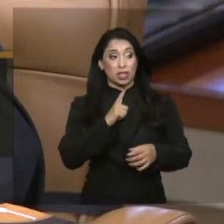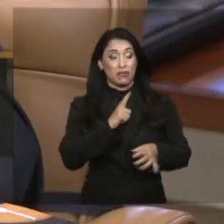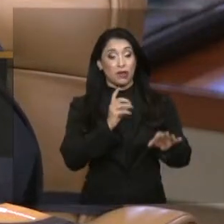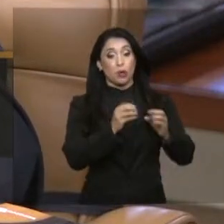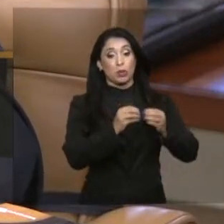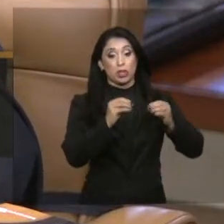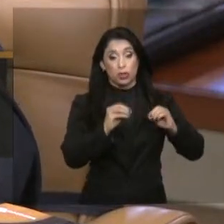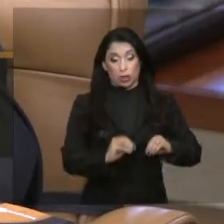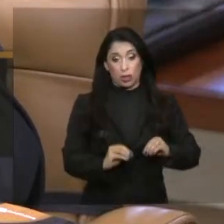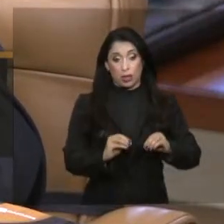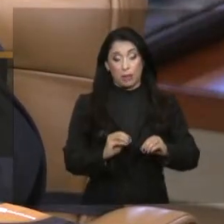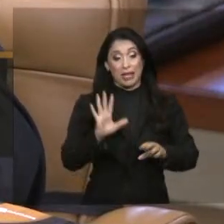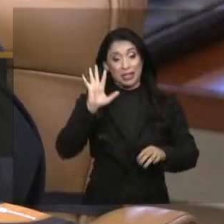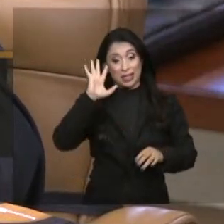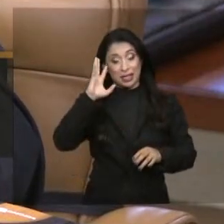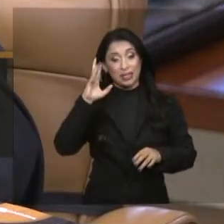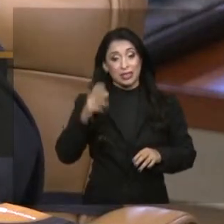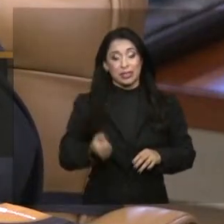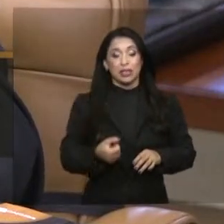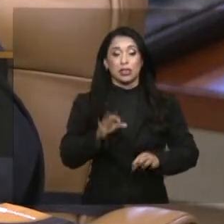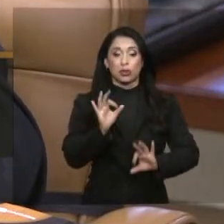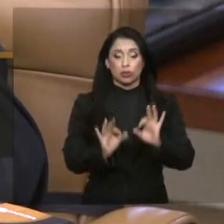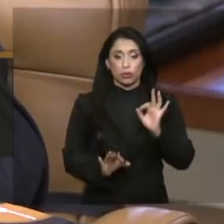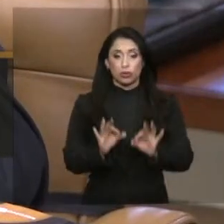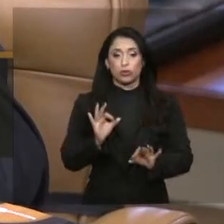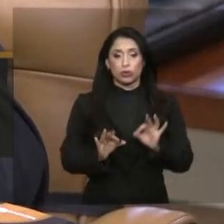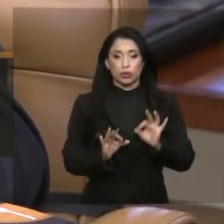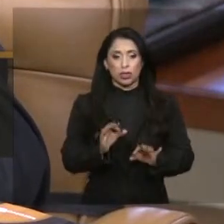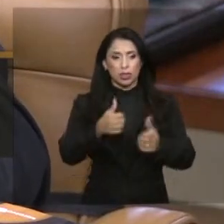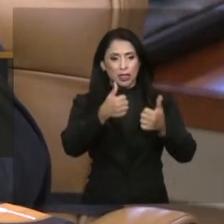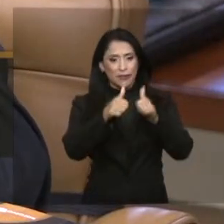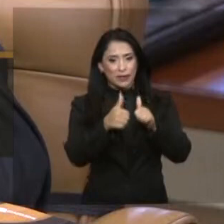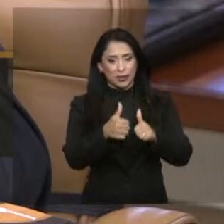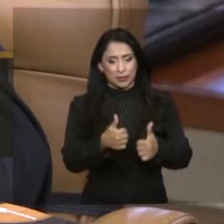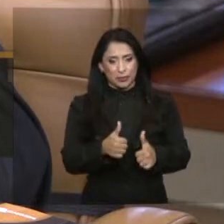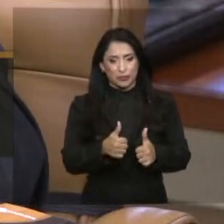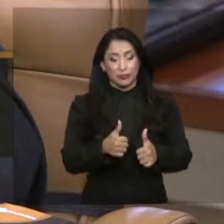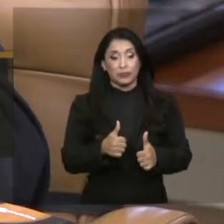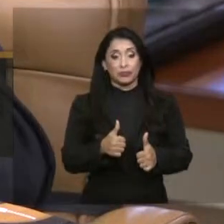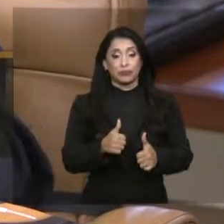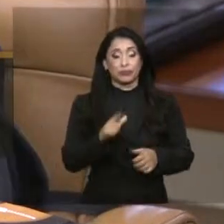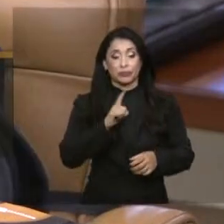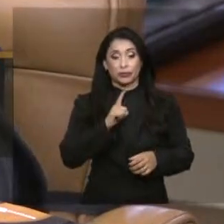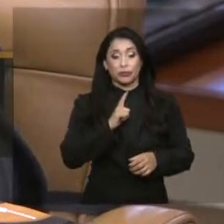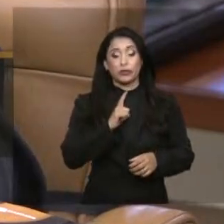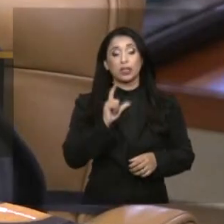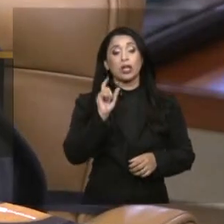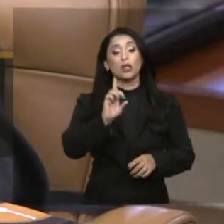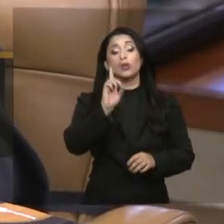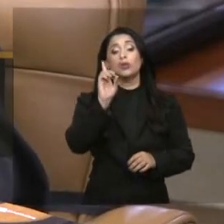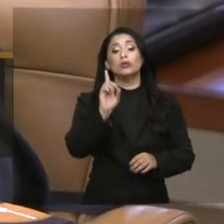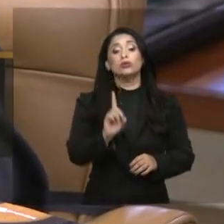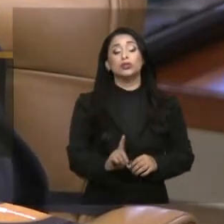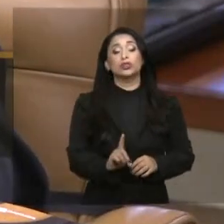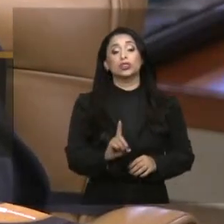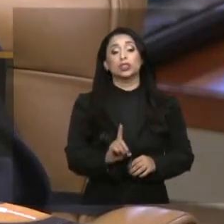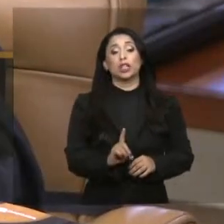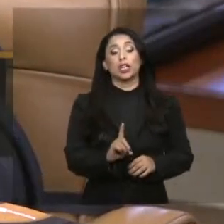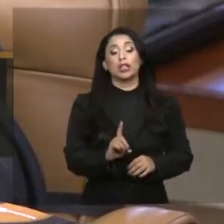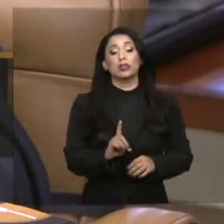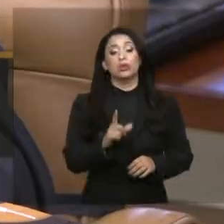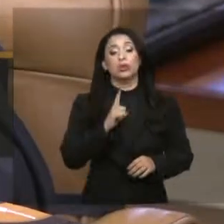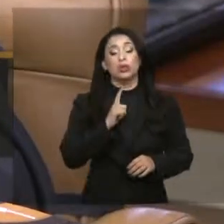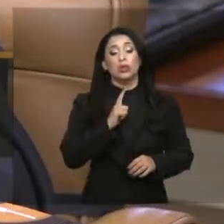demonstrar a possibilidade de a decisão sobre a relação jurídica submetida à apreciação judicial atingir o direito que se afirma